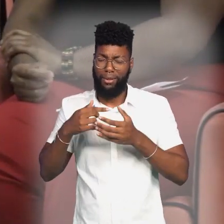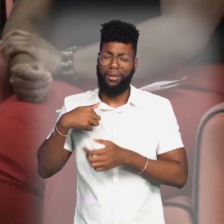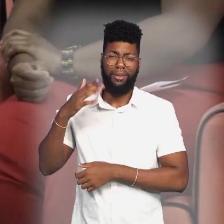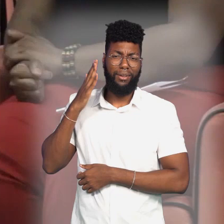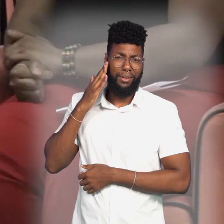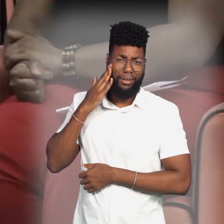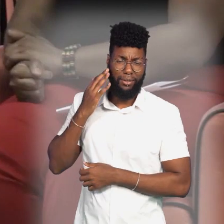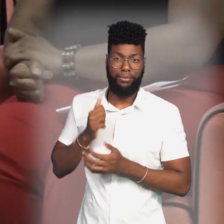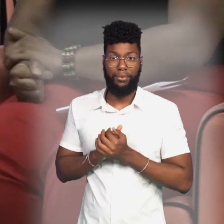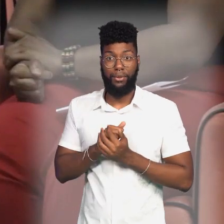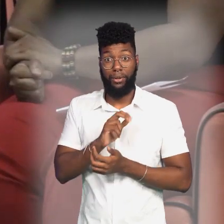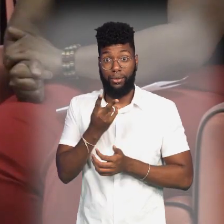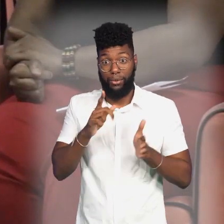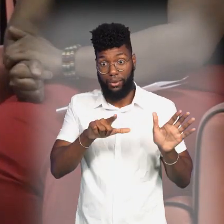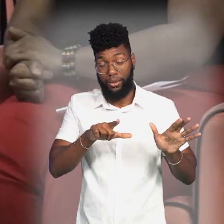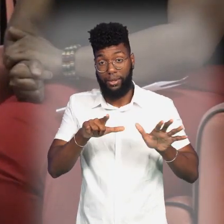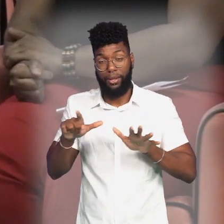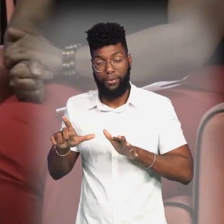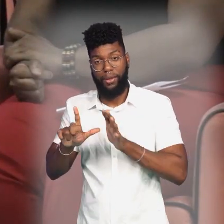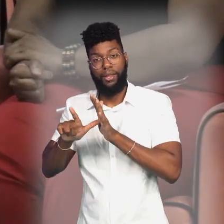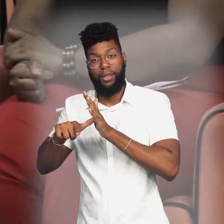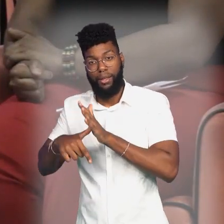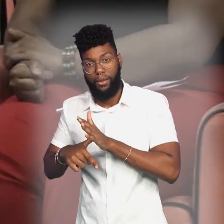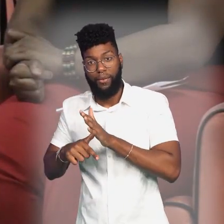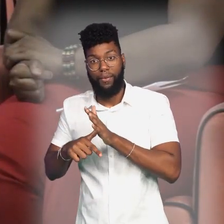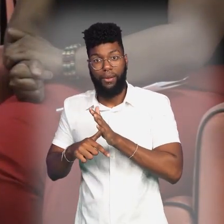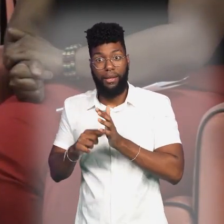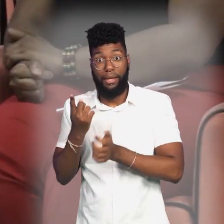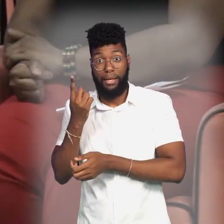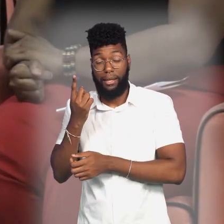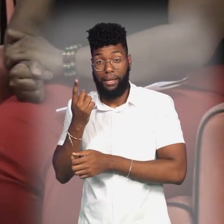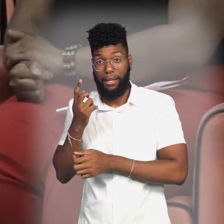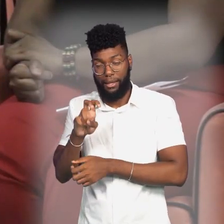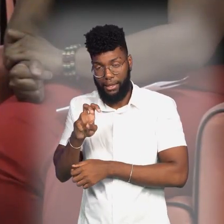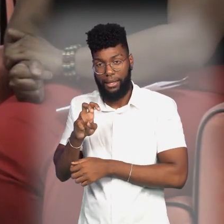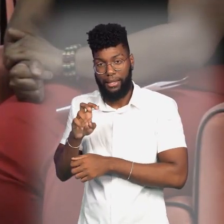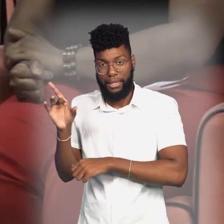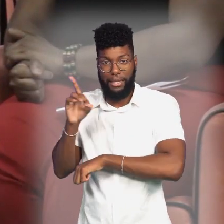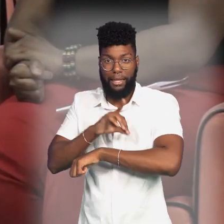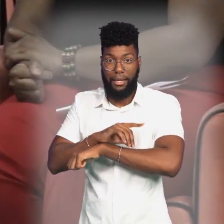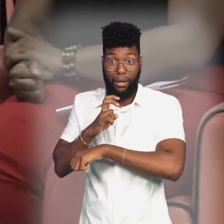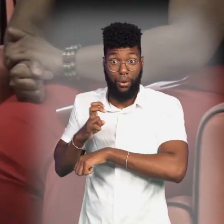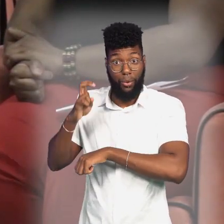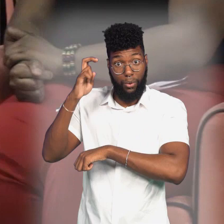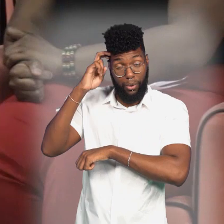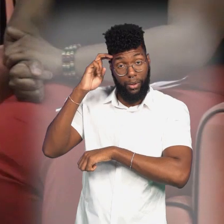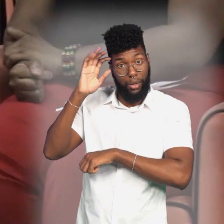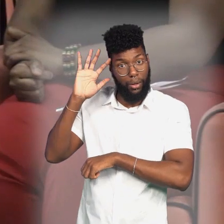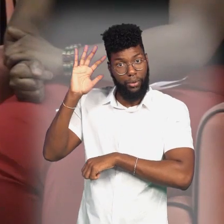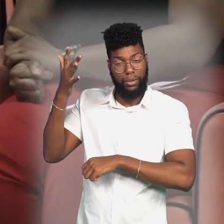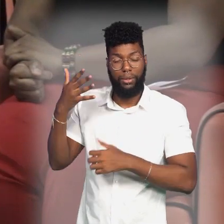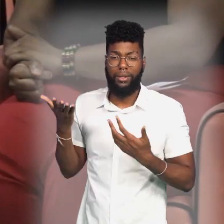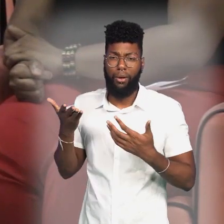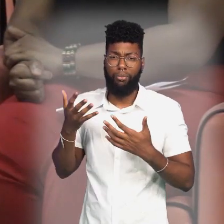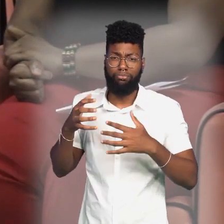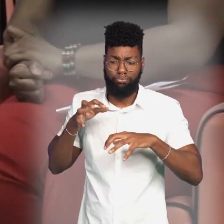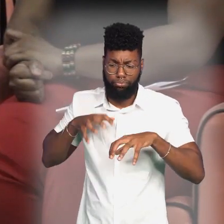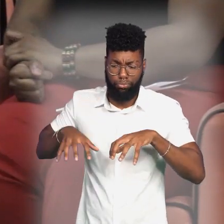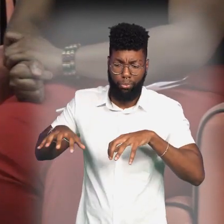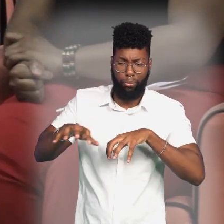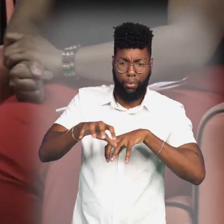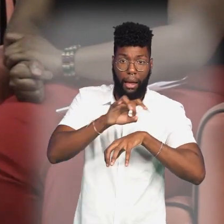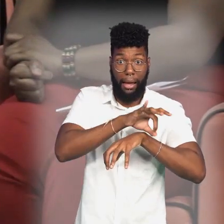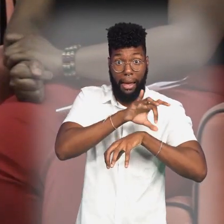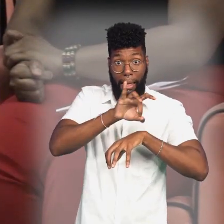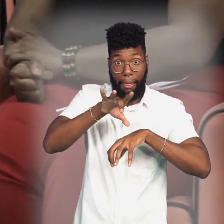vez. 2 semanas começa a quinzena cultural. E aí cada região manda